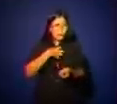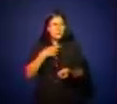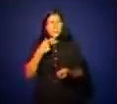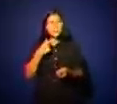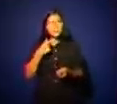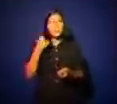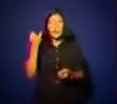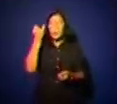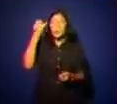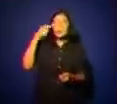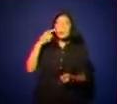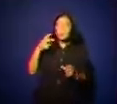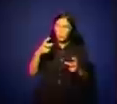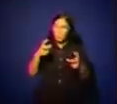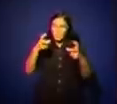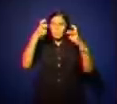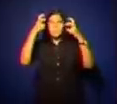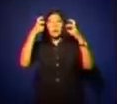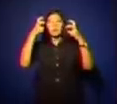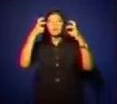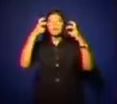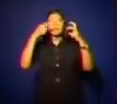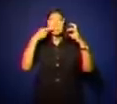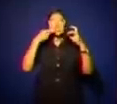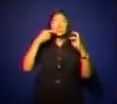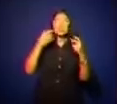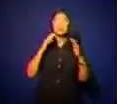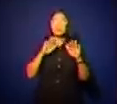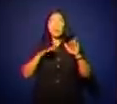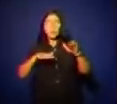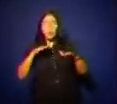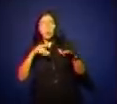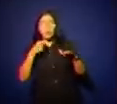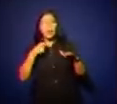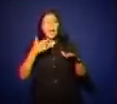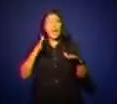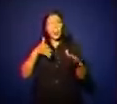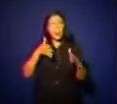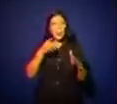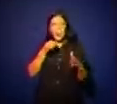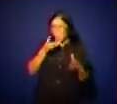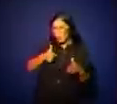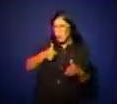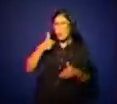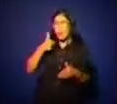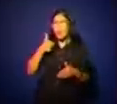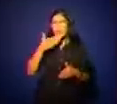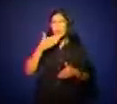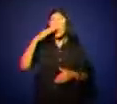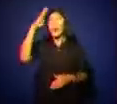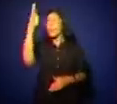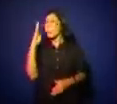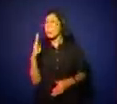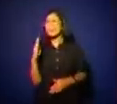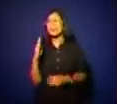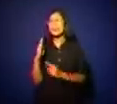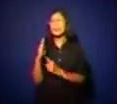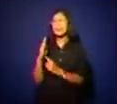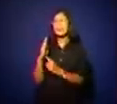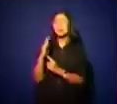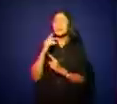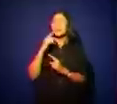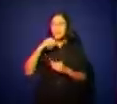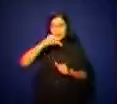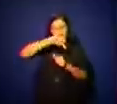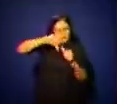uma percepção né de incerteza em relação a isso então assim tem uma boa vontade o Brasil fez várias várias